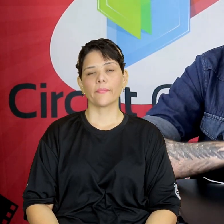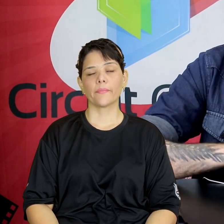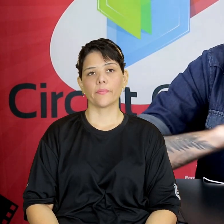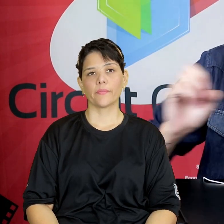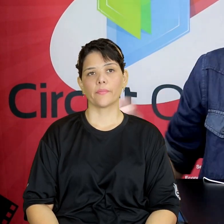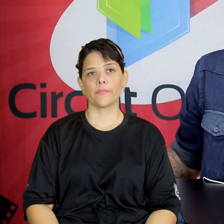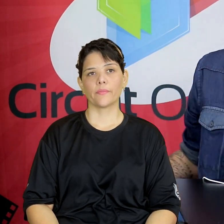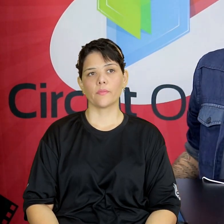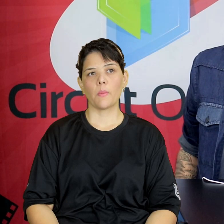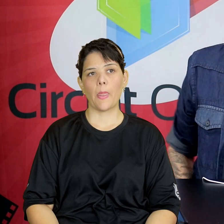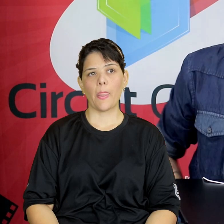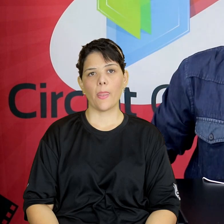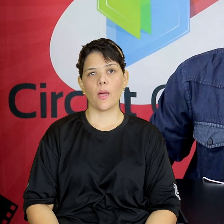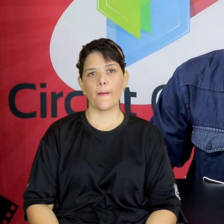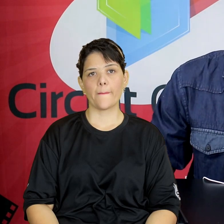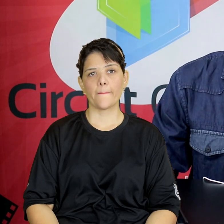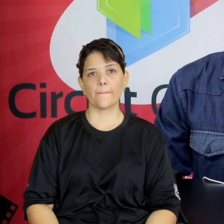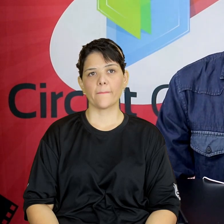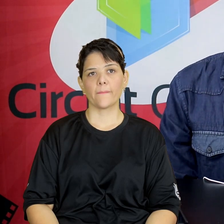Beleza.